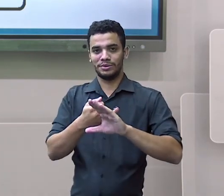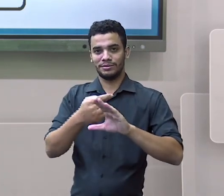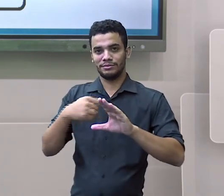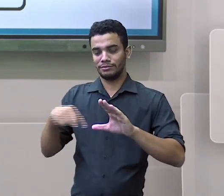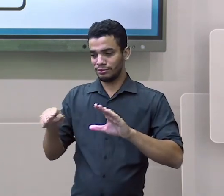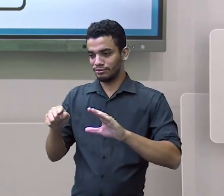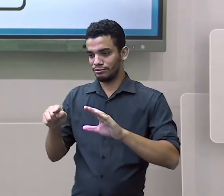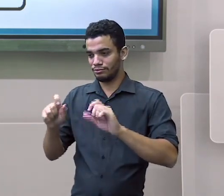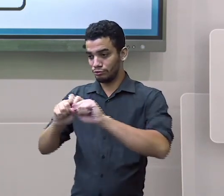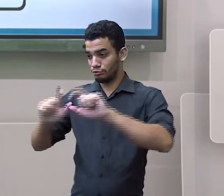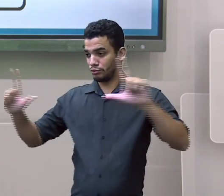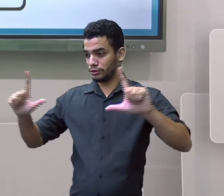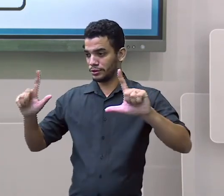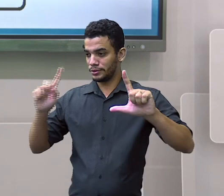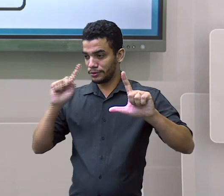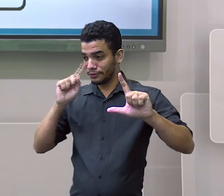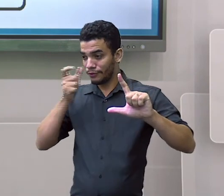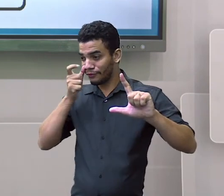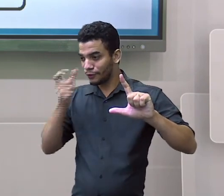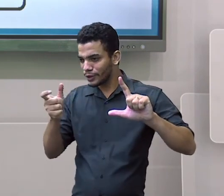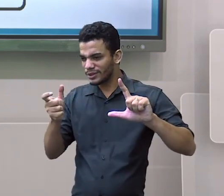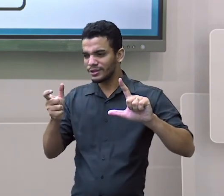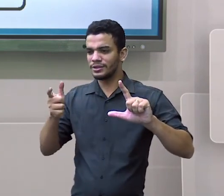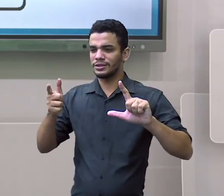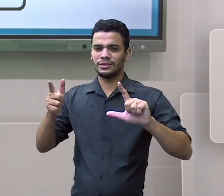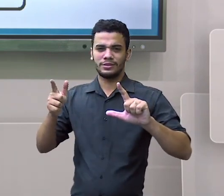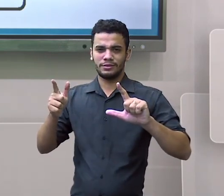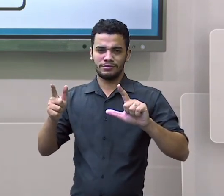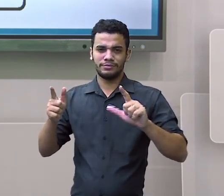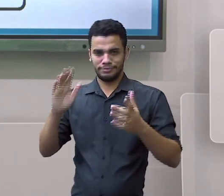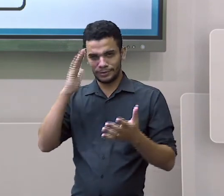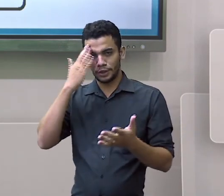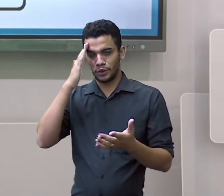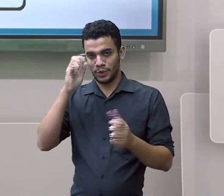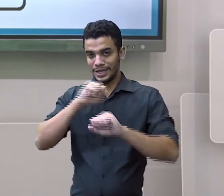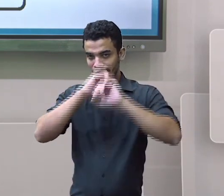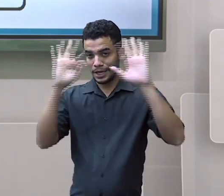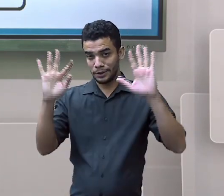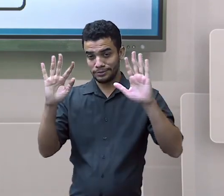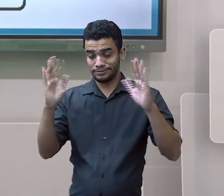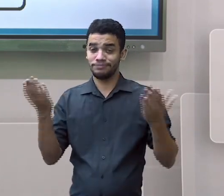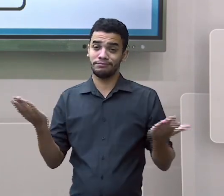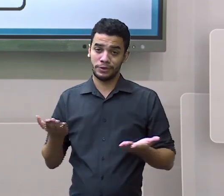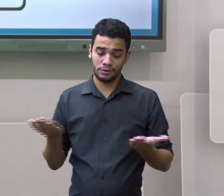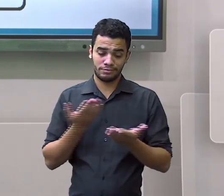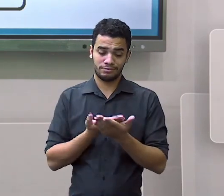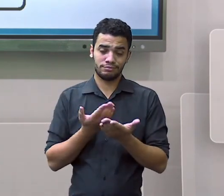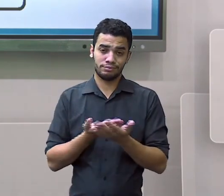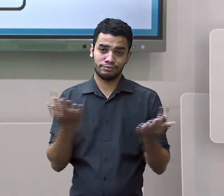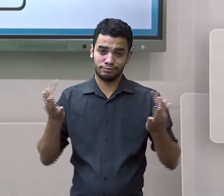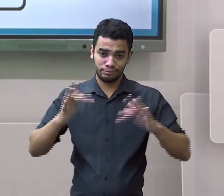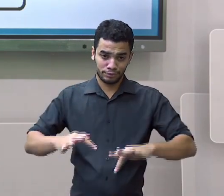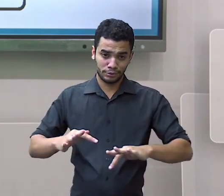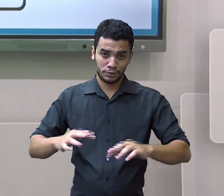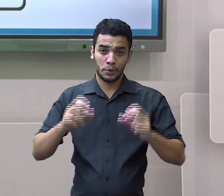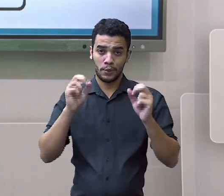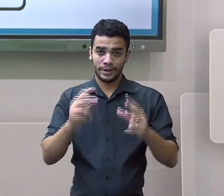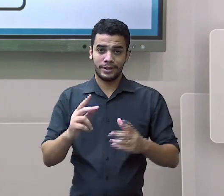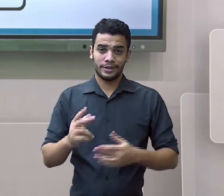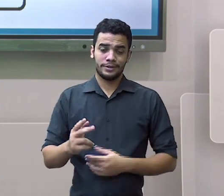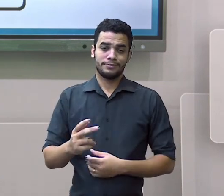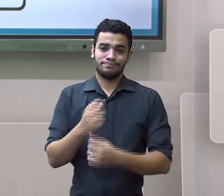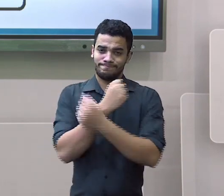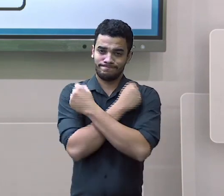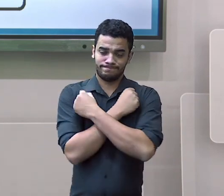pode assistir quantas vezes você quiser. E nós ficamos aqui com mais uma aula de ciências. Até a próxima aula.